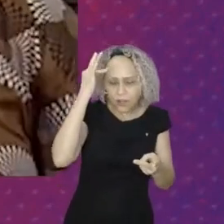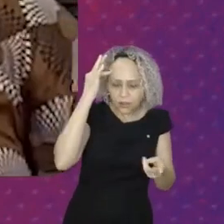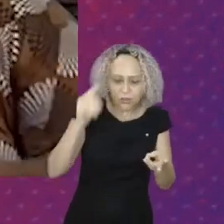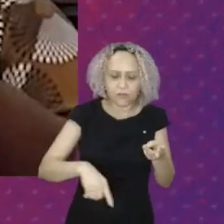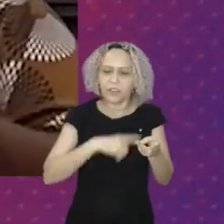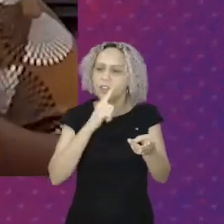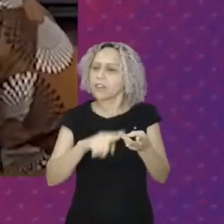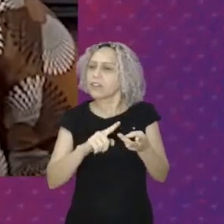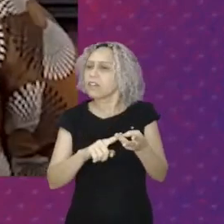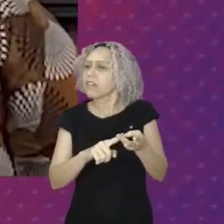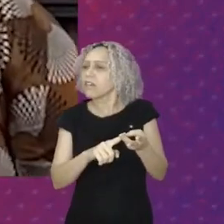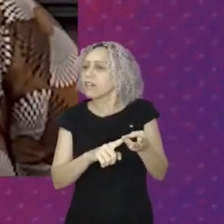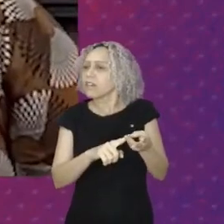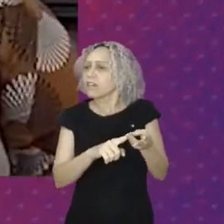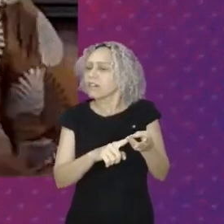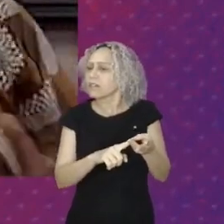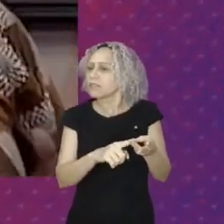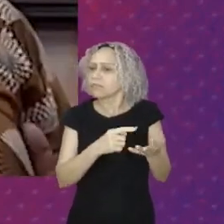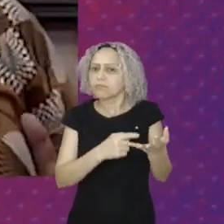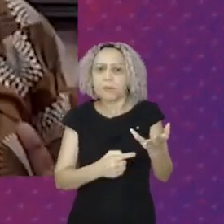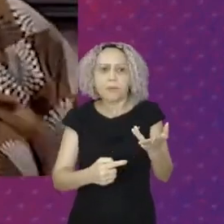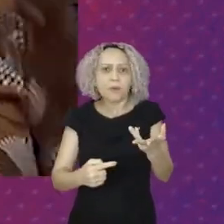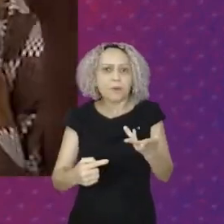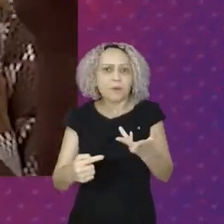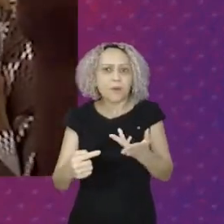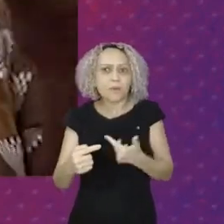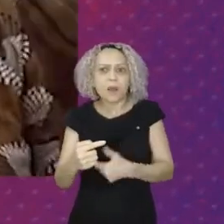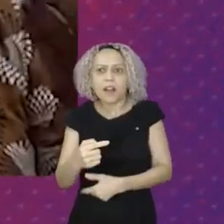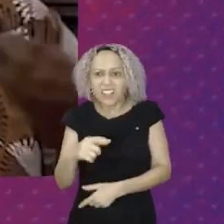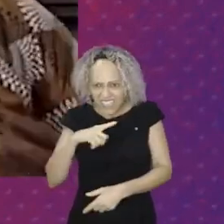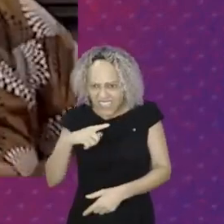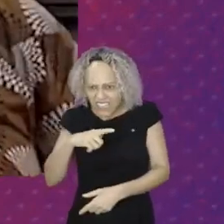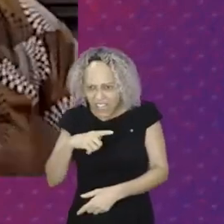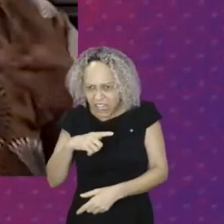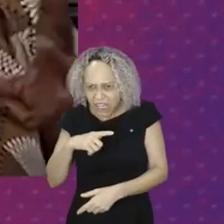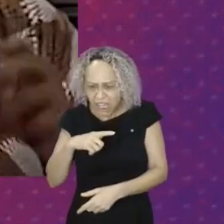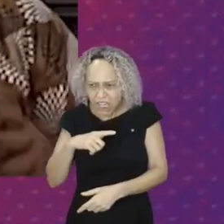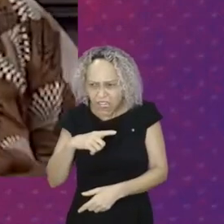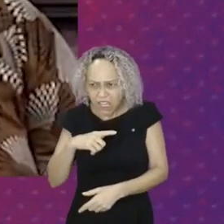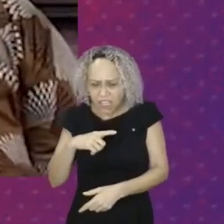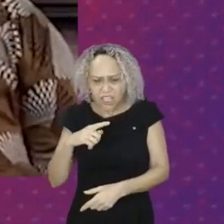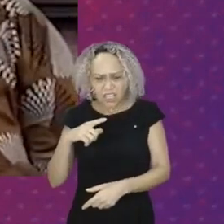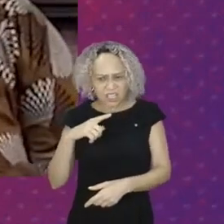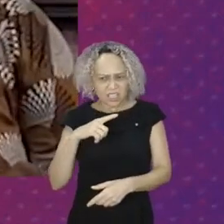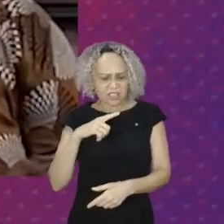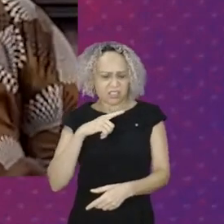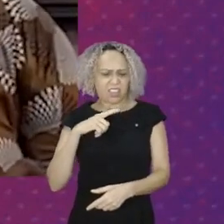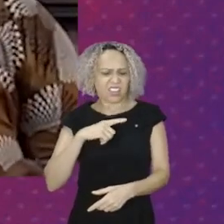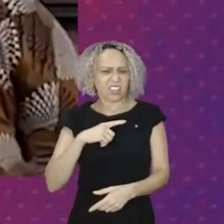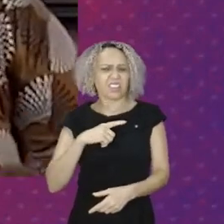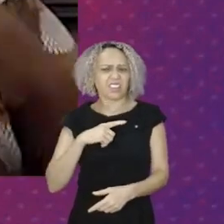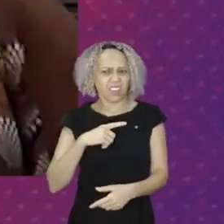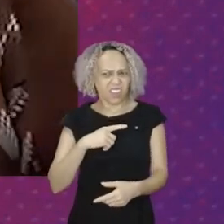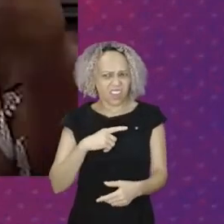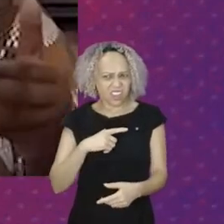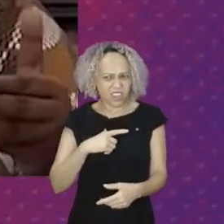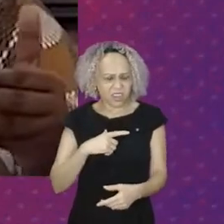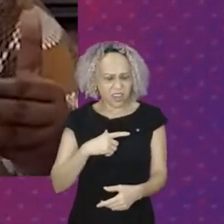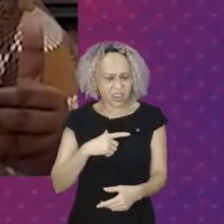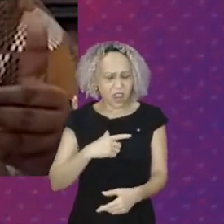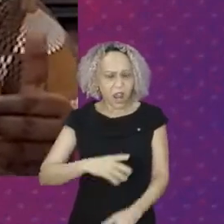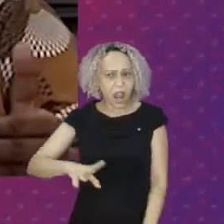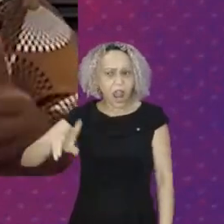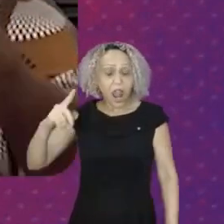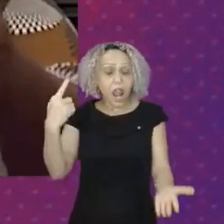prática pedagógica, de didática. Não tem? Tem assim, gente. Tem muita coisa para a lei fazer, né? Então, vamos falar